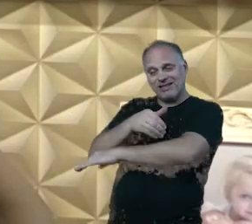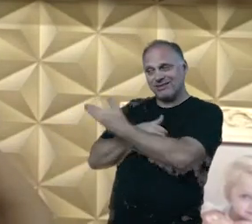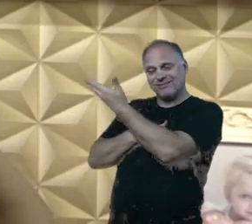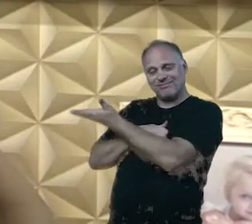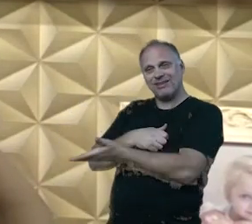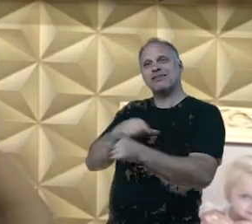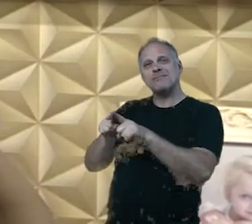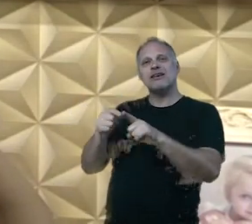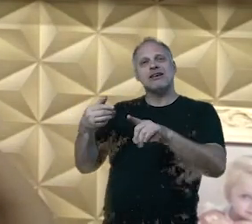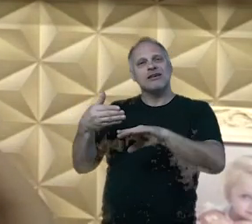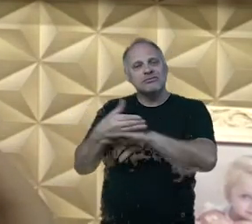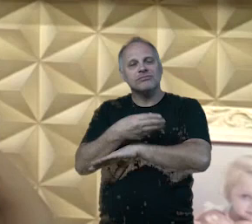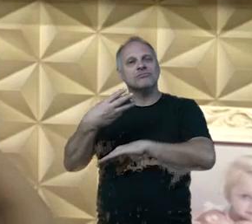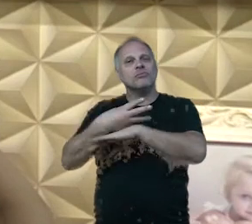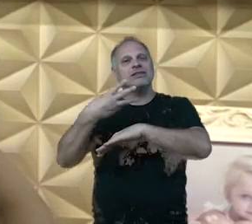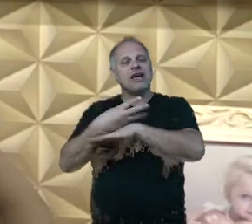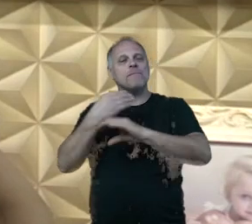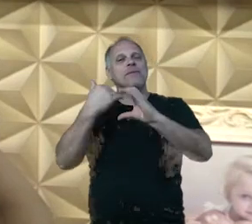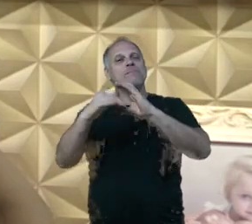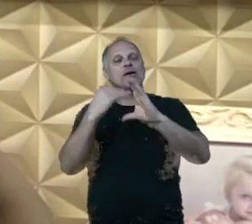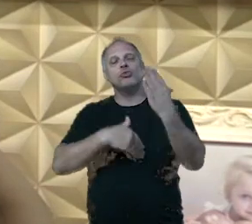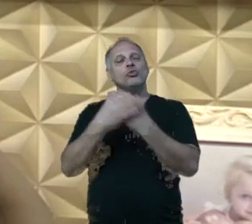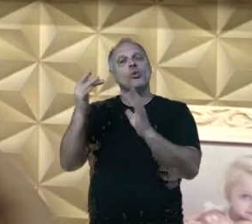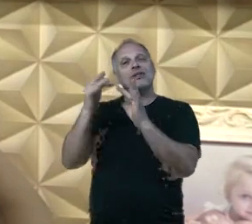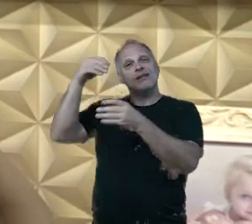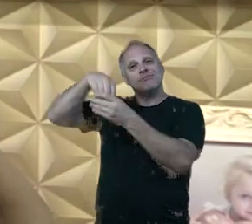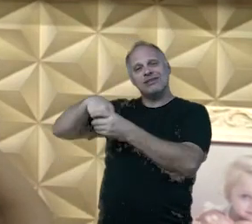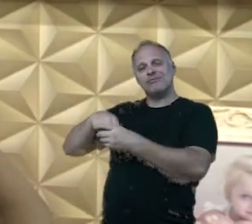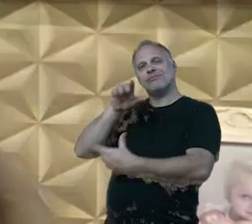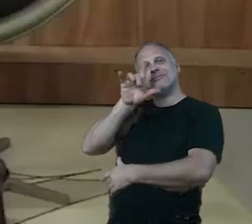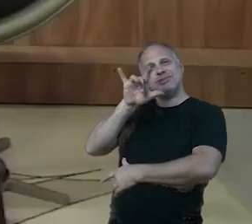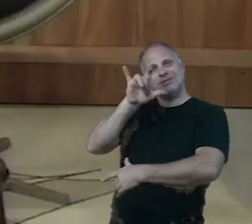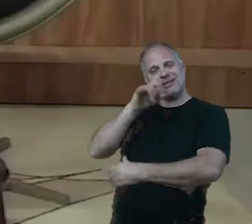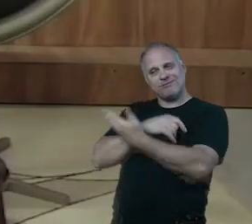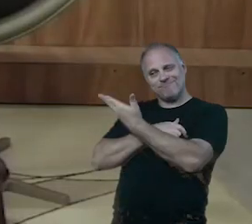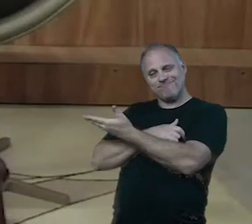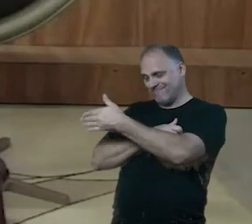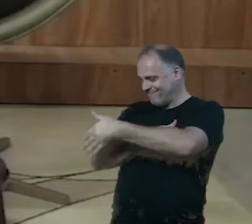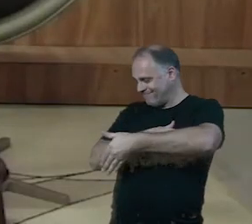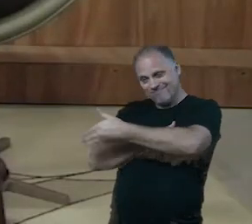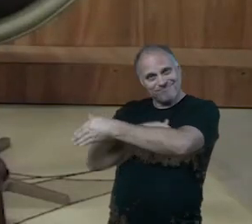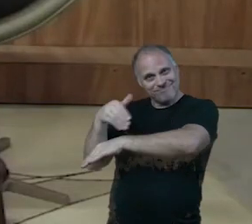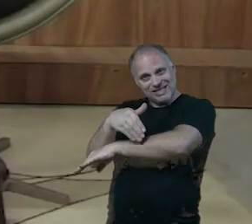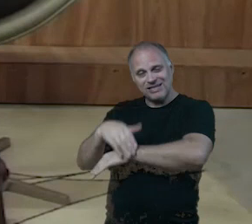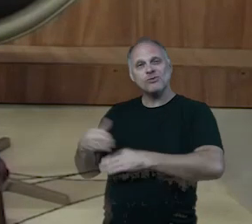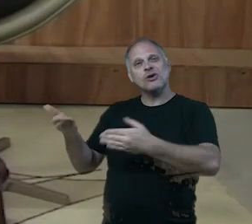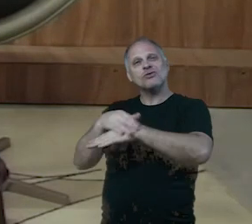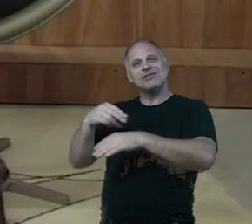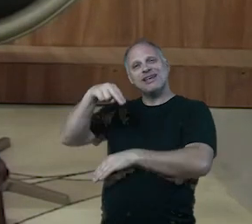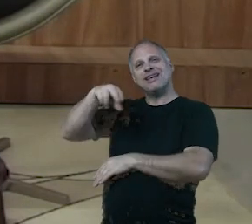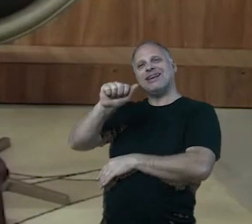WhatsApp, para e-mail, enfim, todos os contatos ali. Perfeito. Então, eu conversei hoje aqui com a Natália